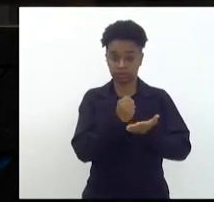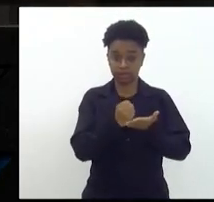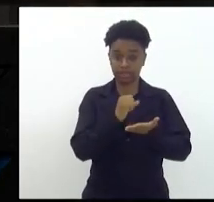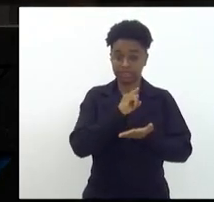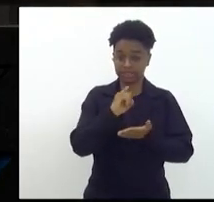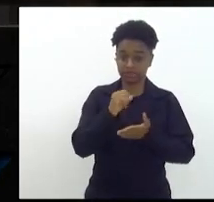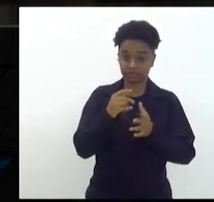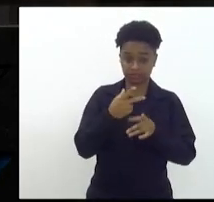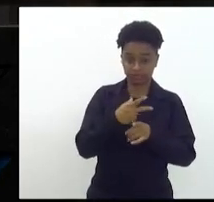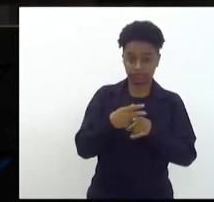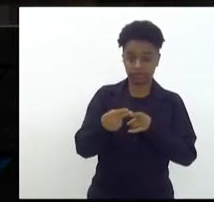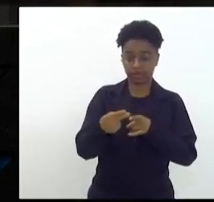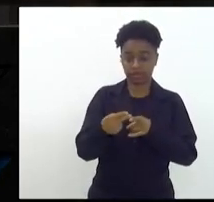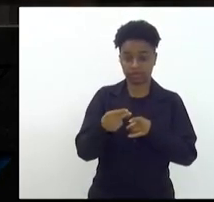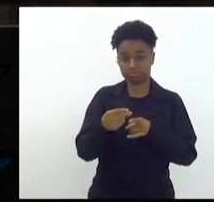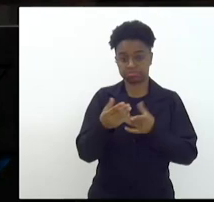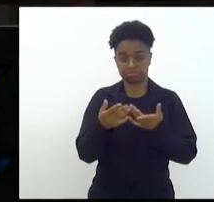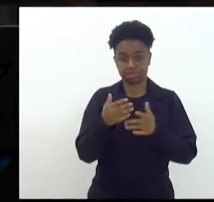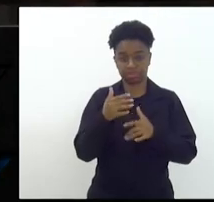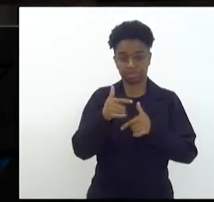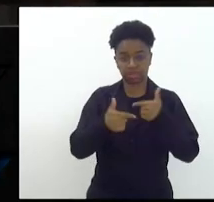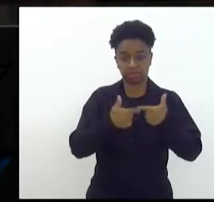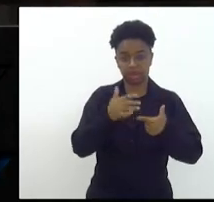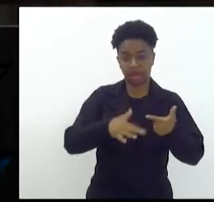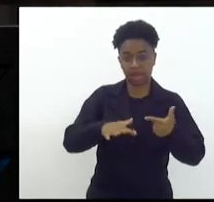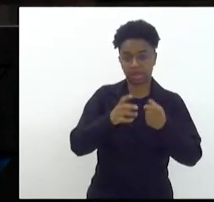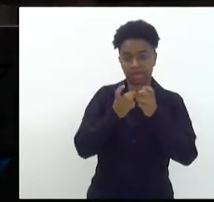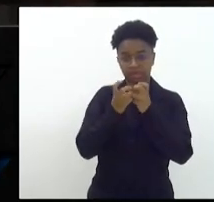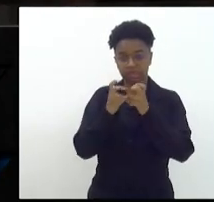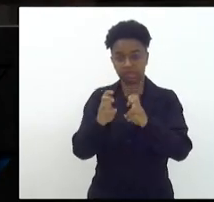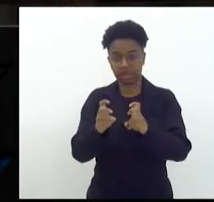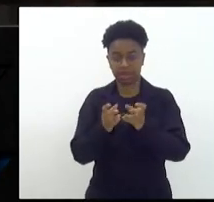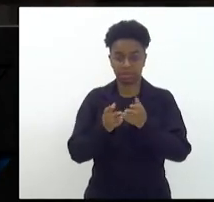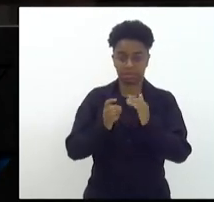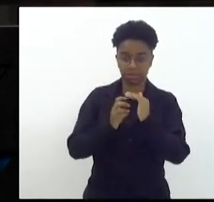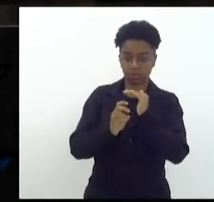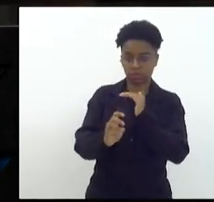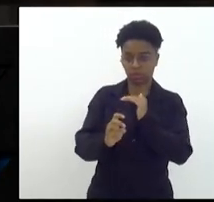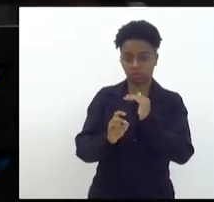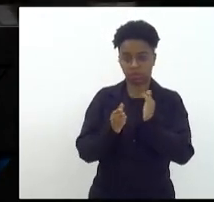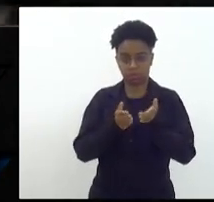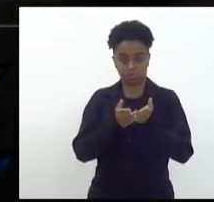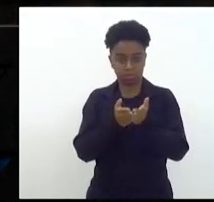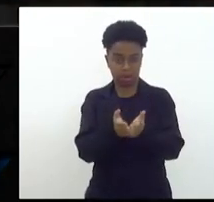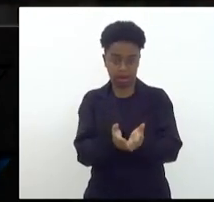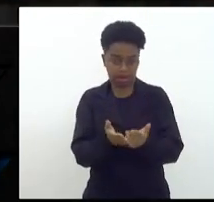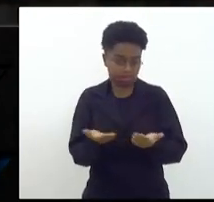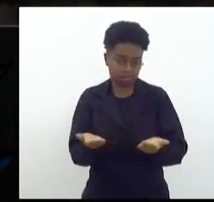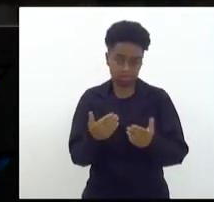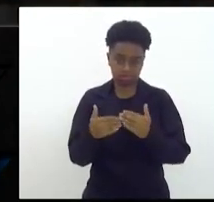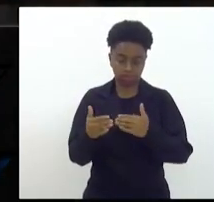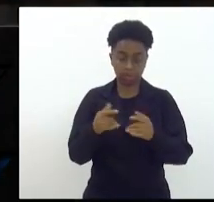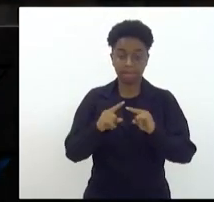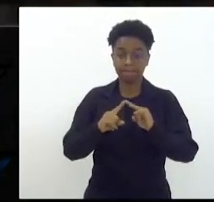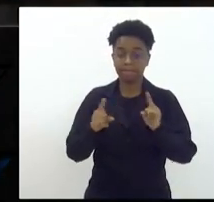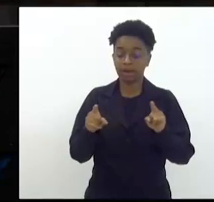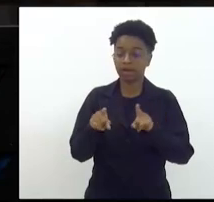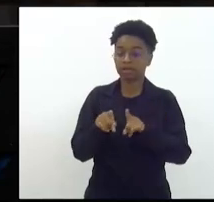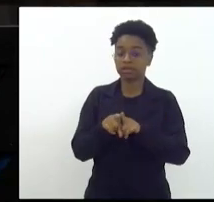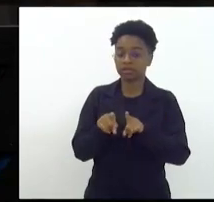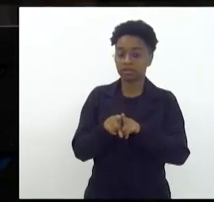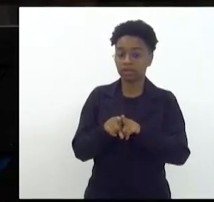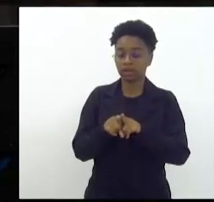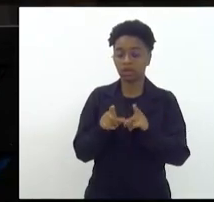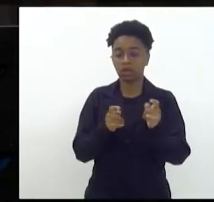concessão seja de trem metrô barcas ela também passa a ser